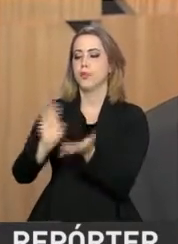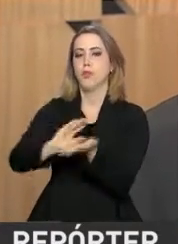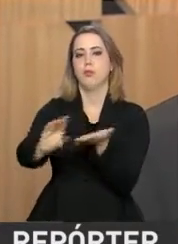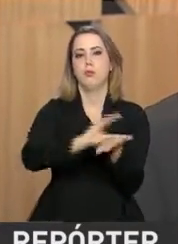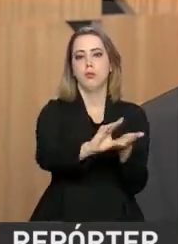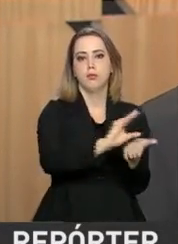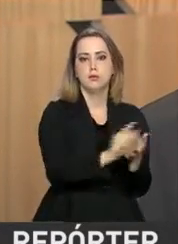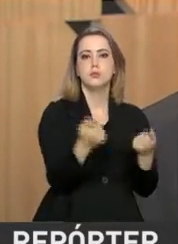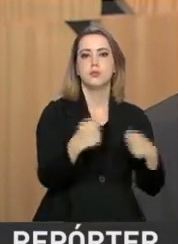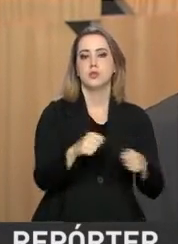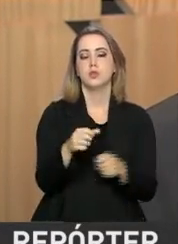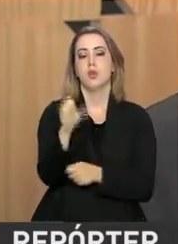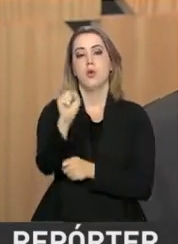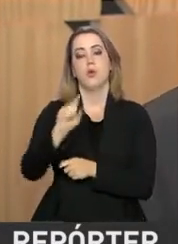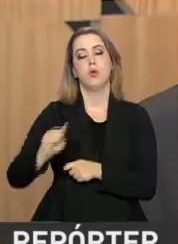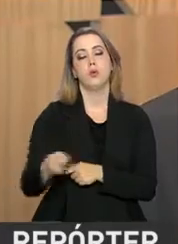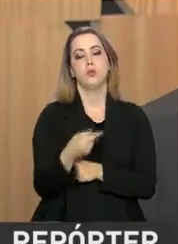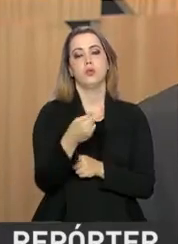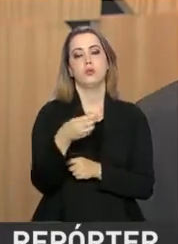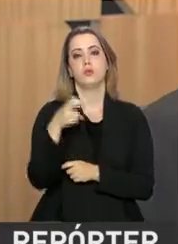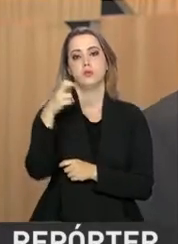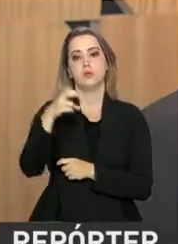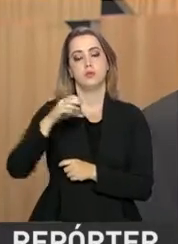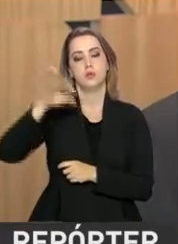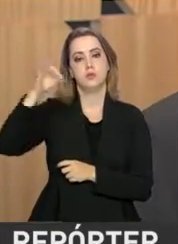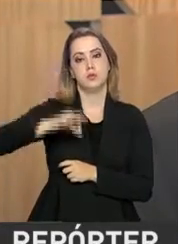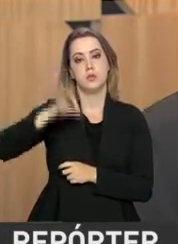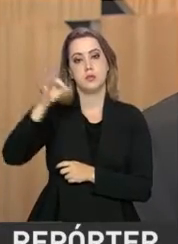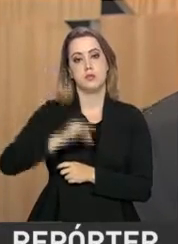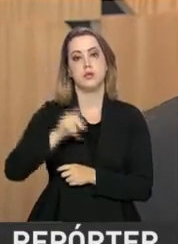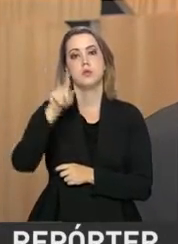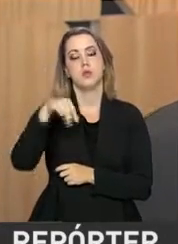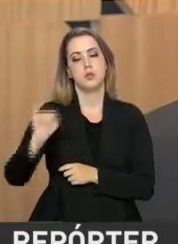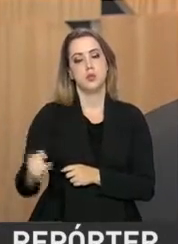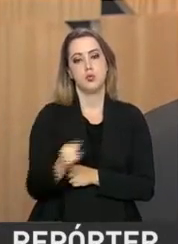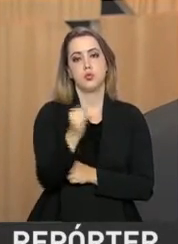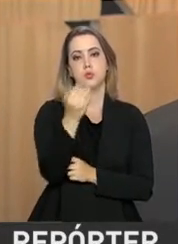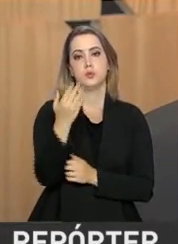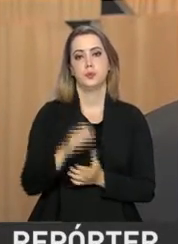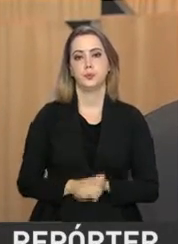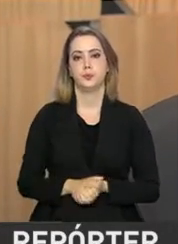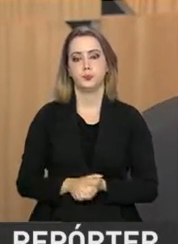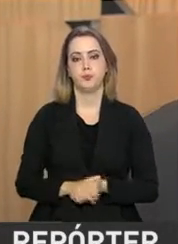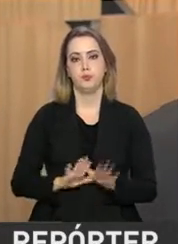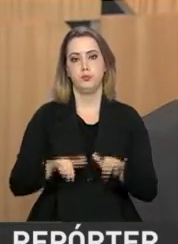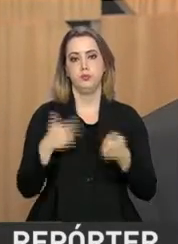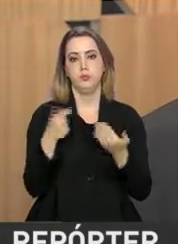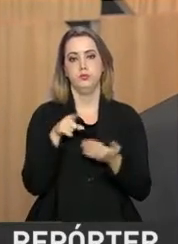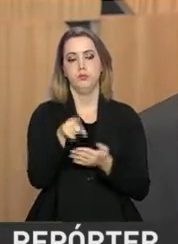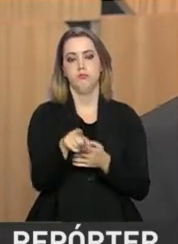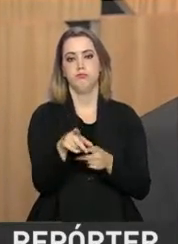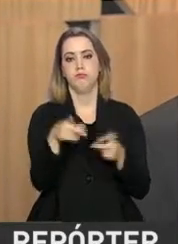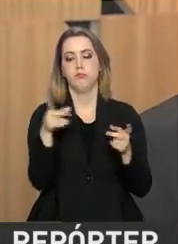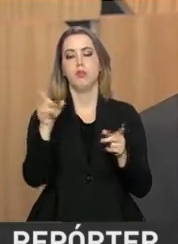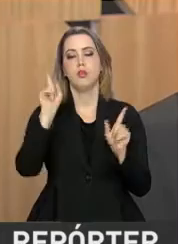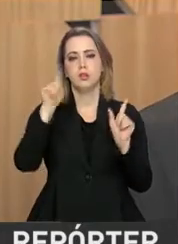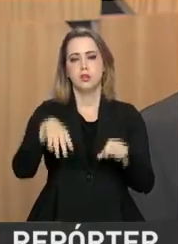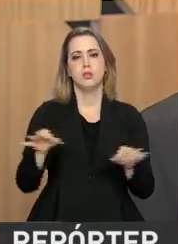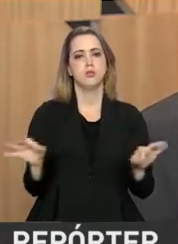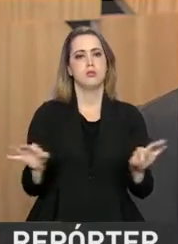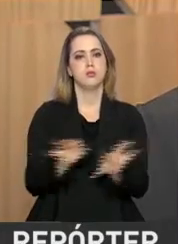levar em conta que oito e meio por cento do pib é com juros então é sob esse ponto de vista claramente